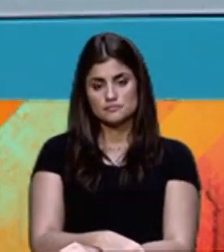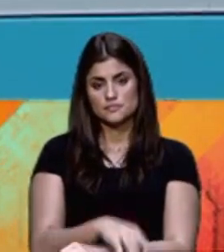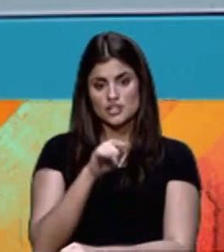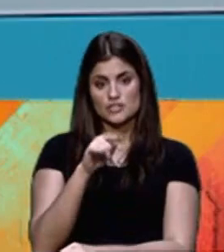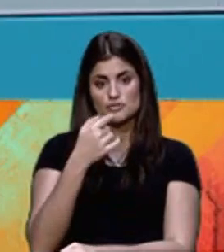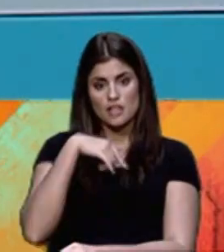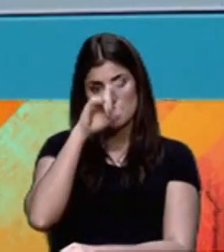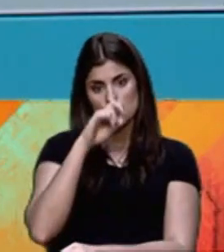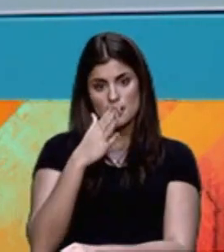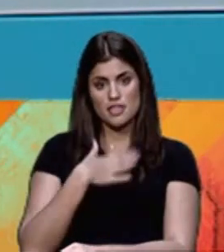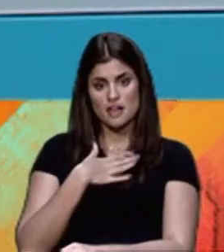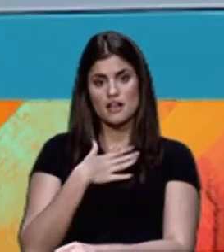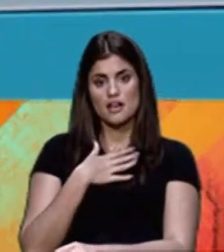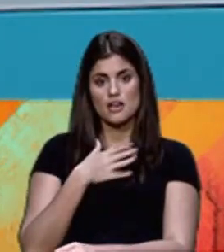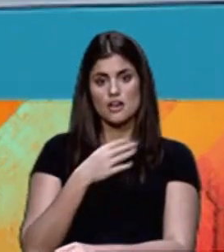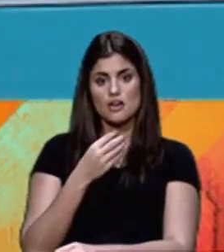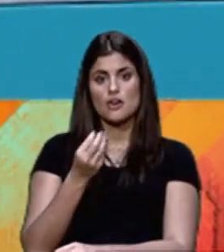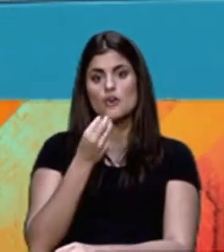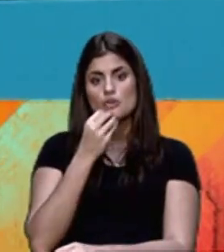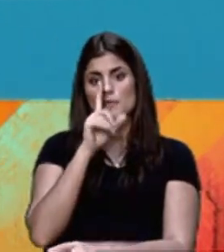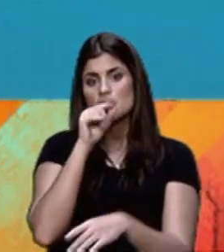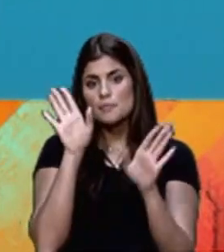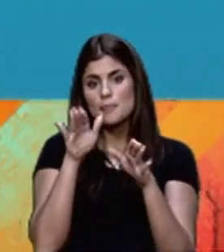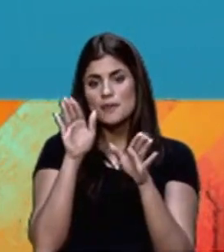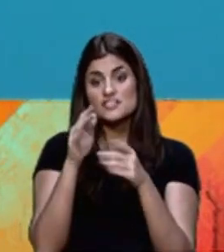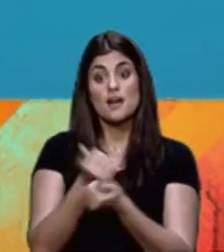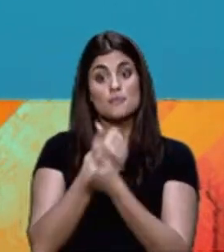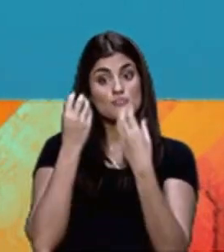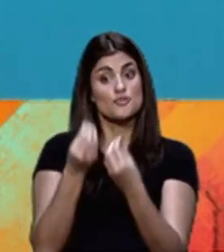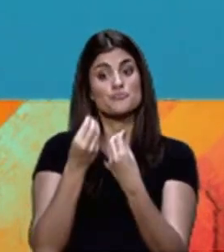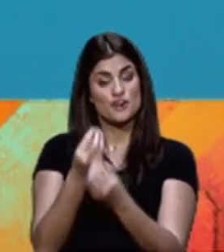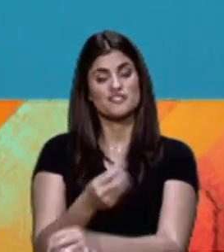aqui faz-me lembrar assim a comida para pássaros, é tão bom, mas não...